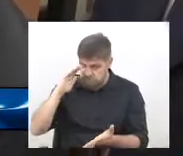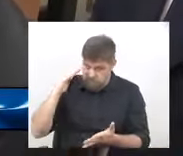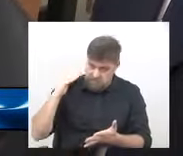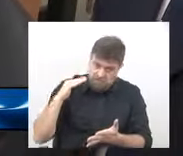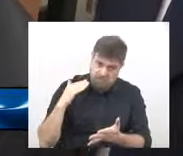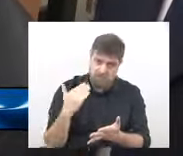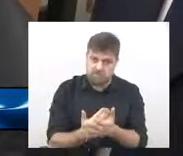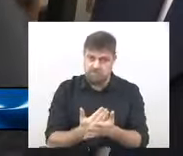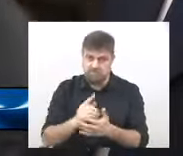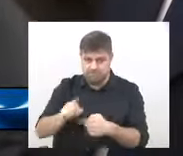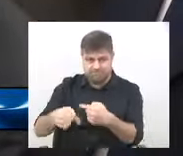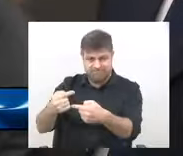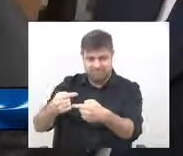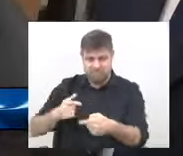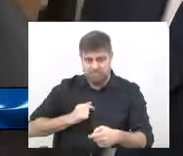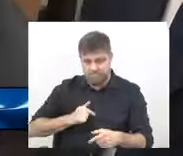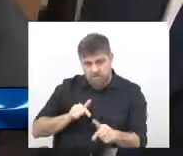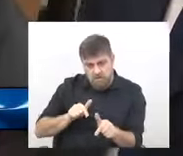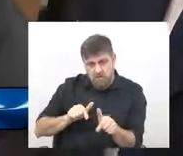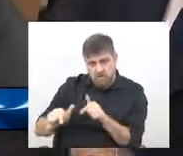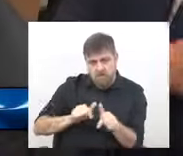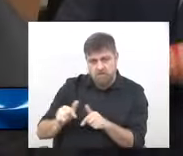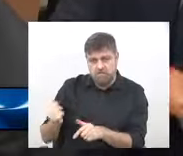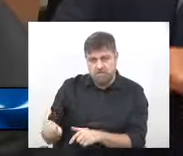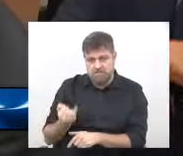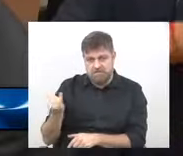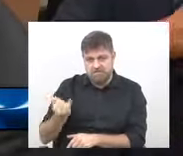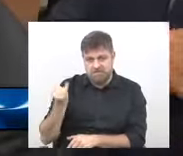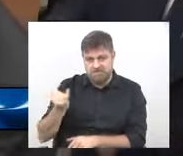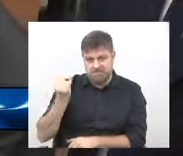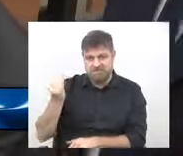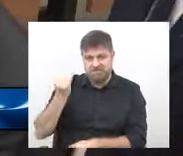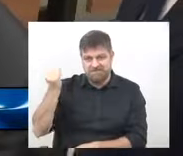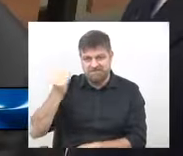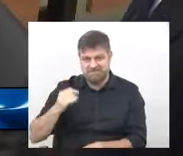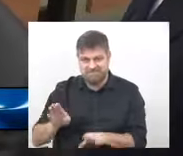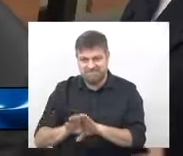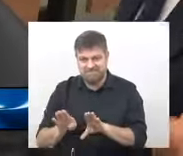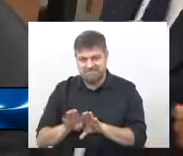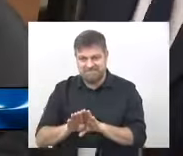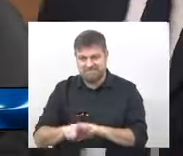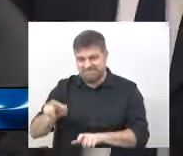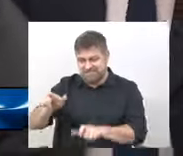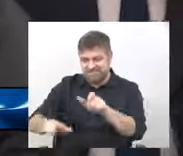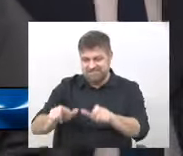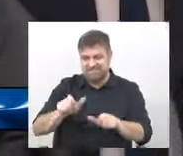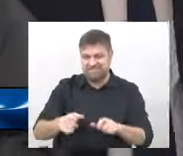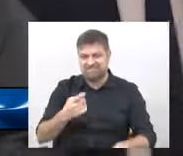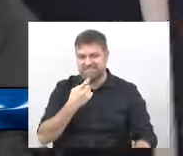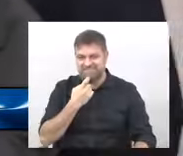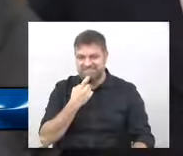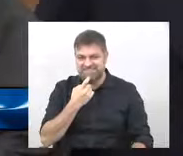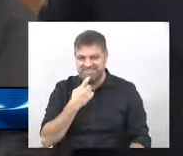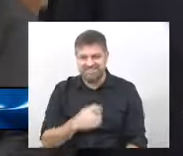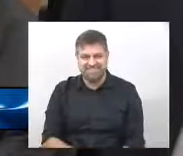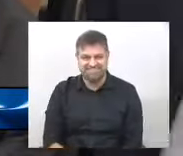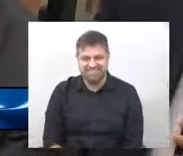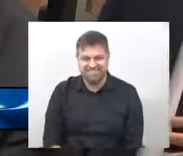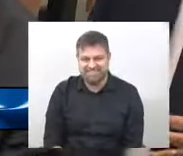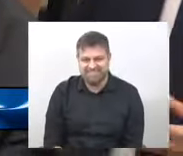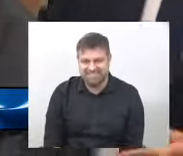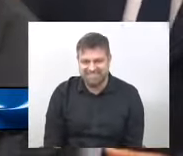benefícios e serviços relevantes à saúde aos munícipes de Campinas. E cumprimentá-lo mais uma